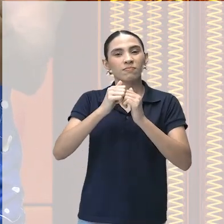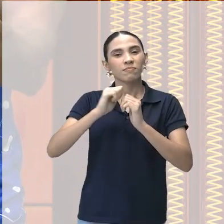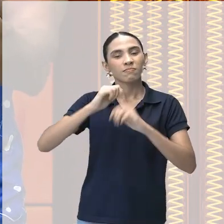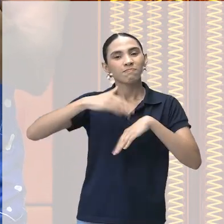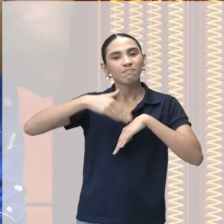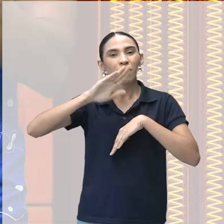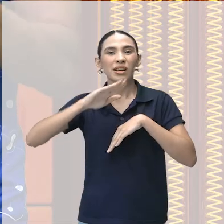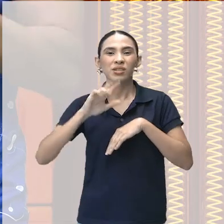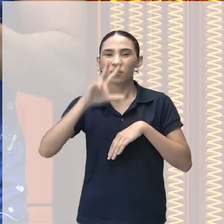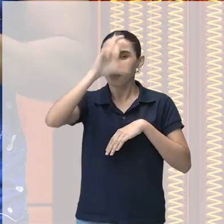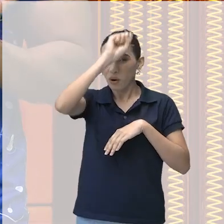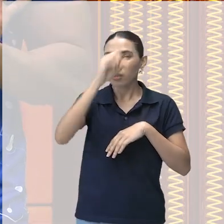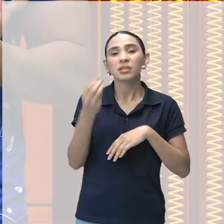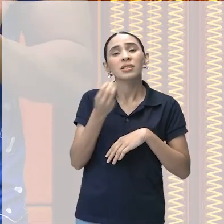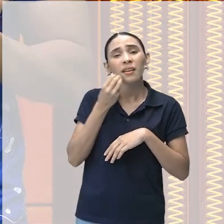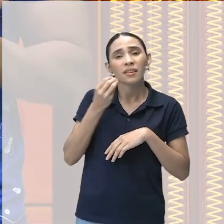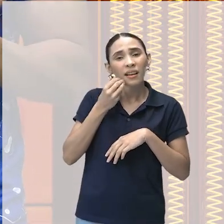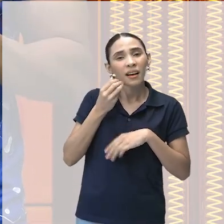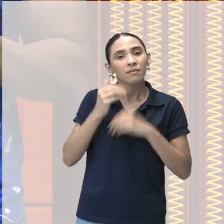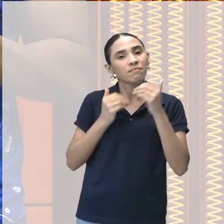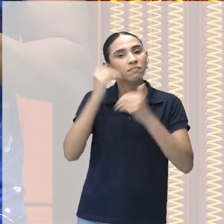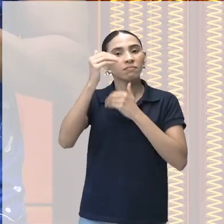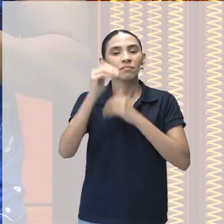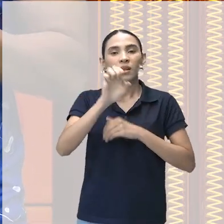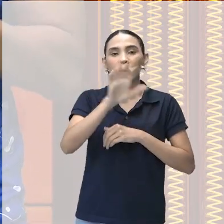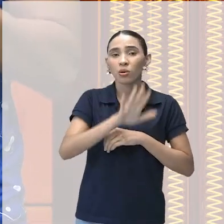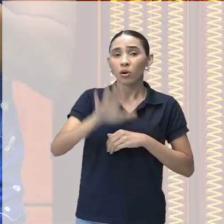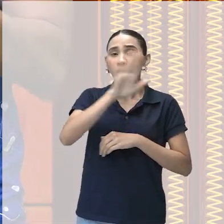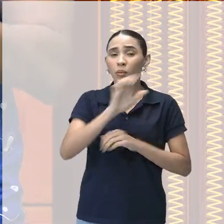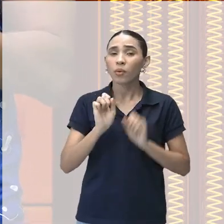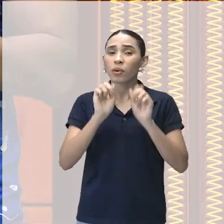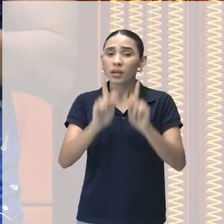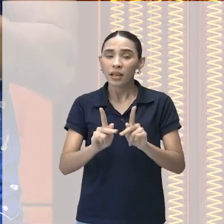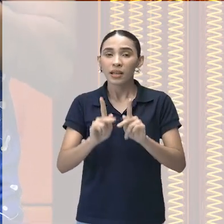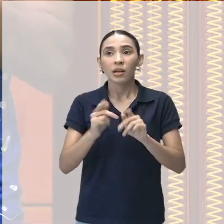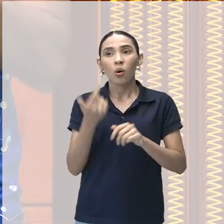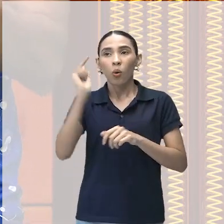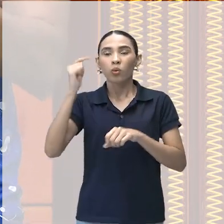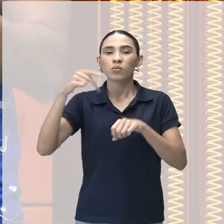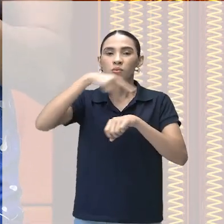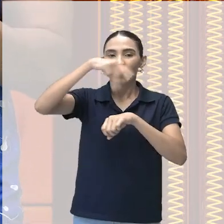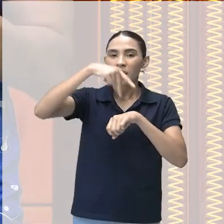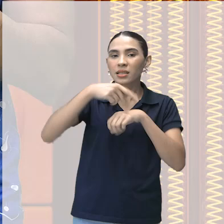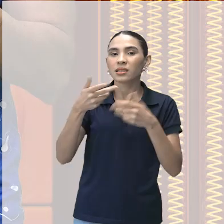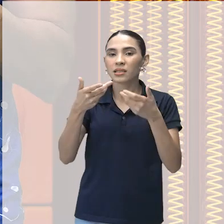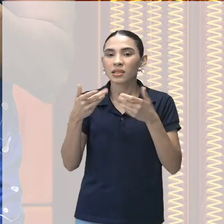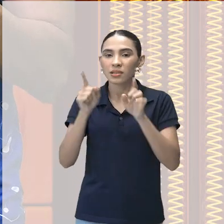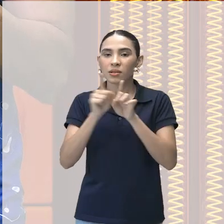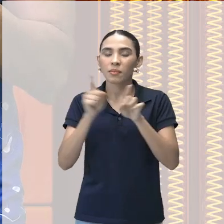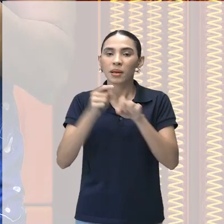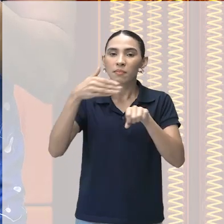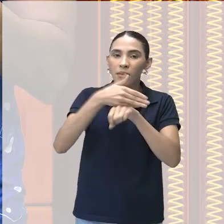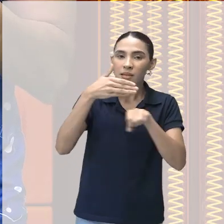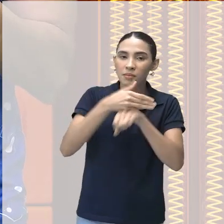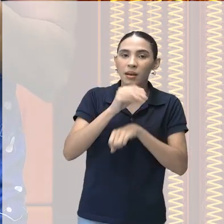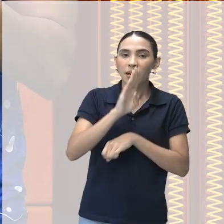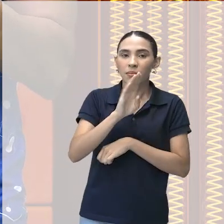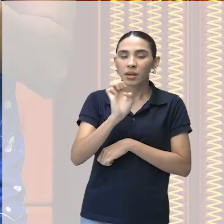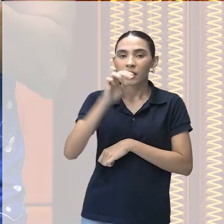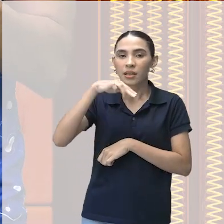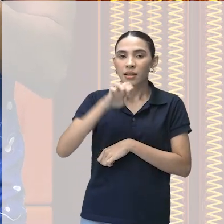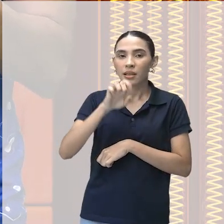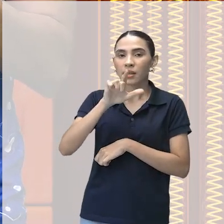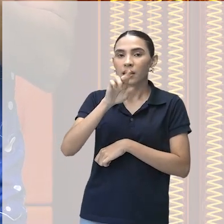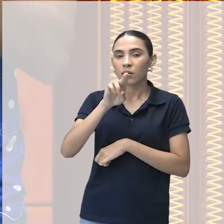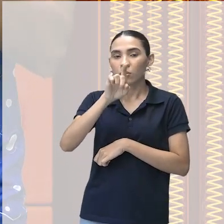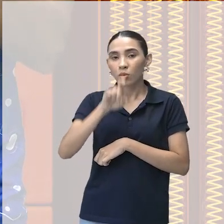essa Europa. Deu super certo. E aí, outros países começaram também a querer fazer parte do Benelux. E